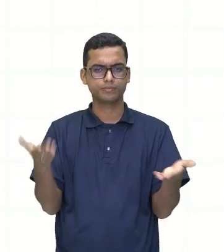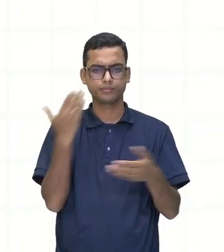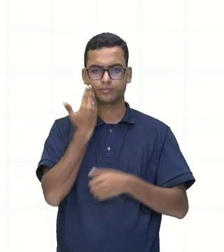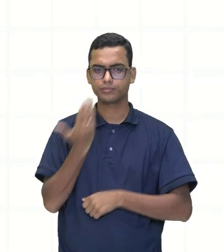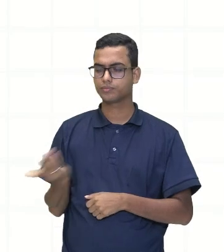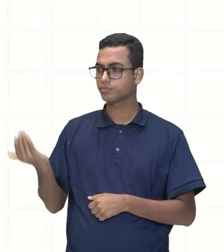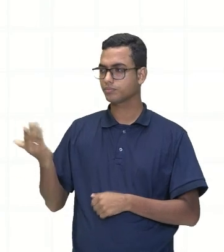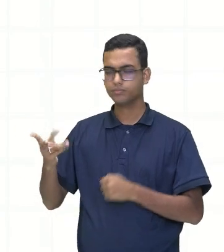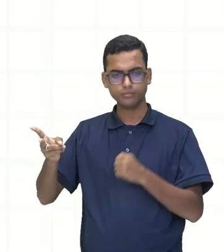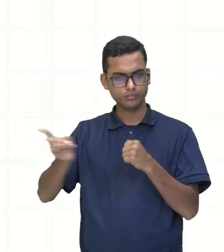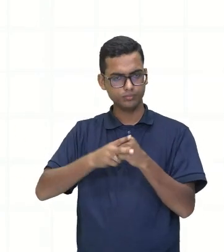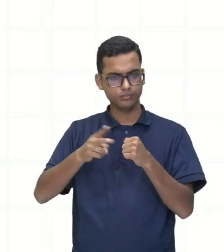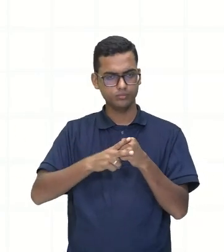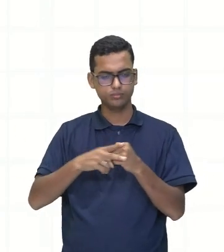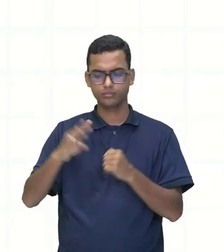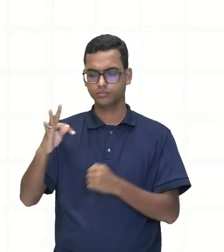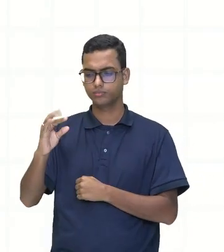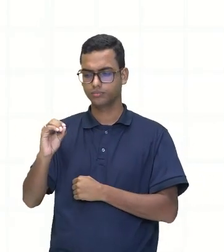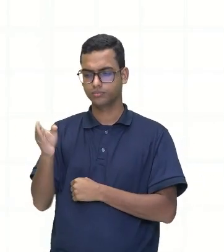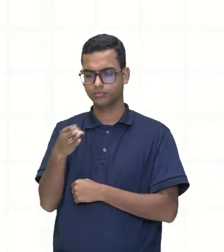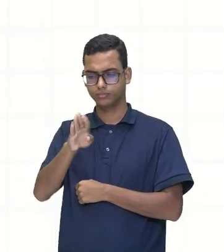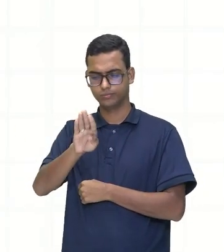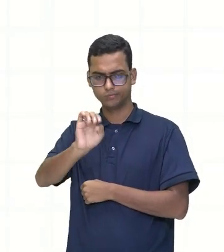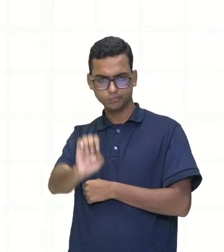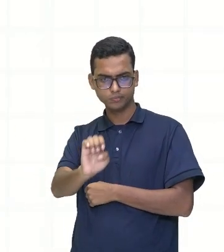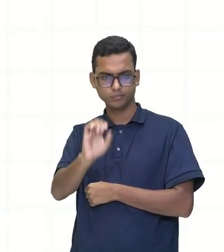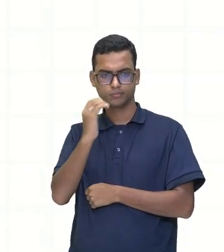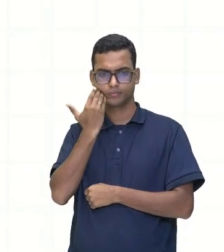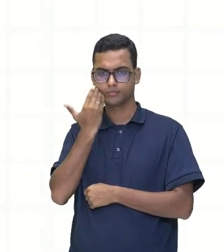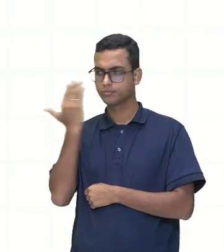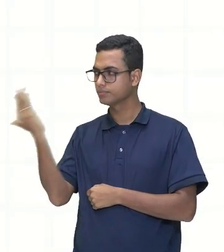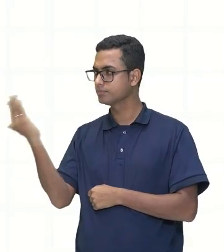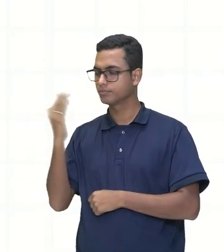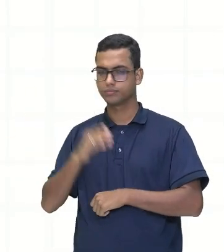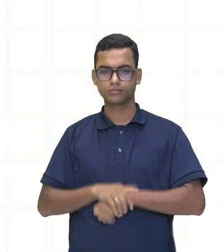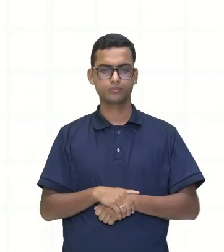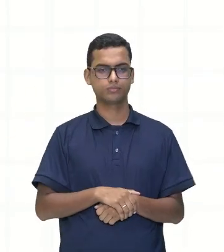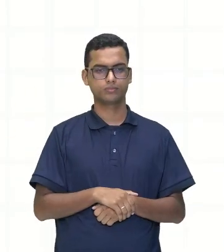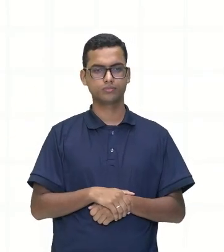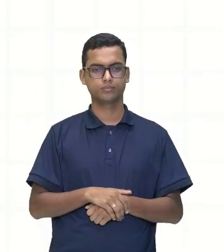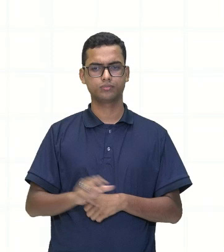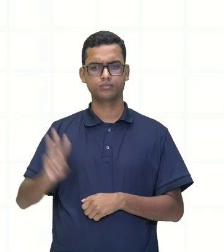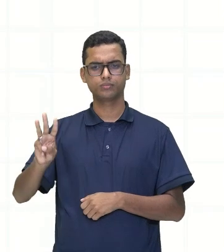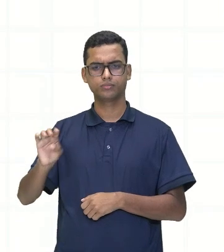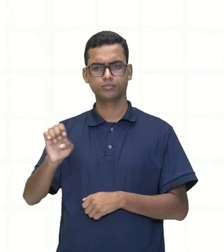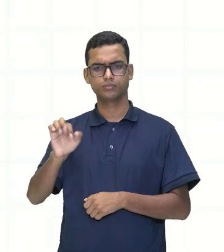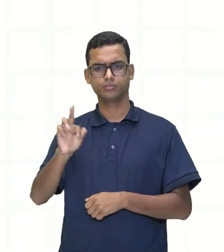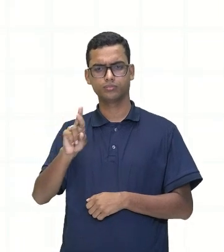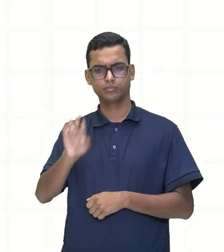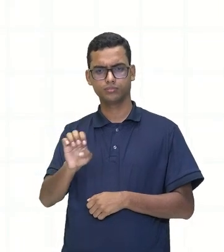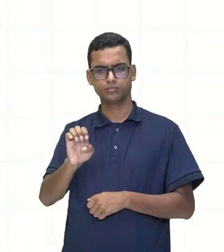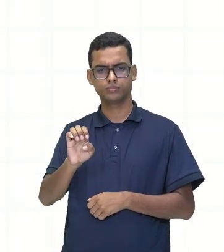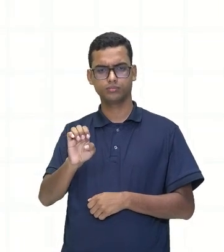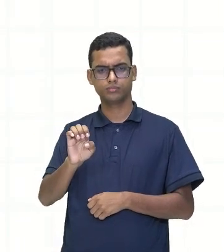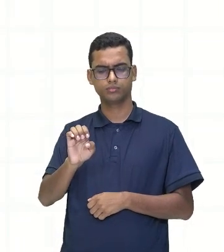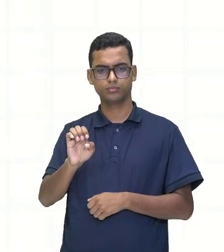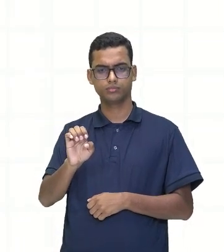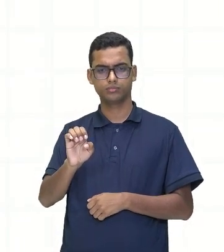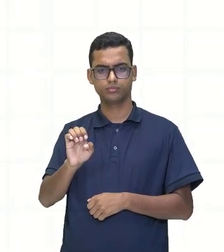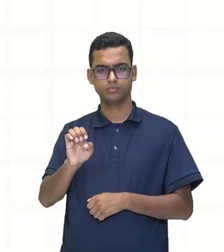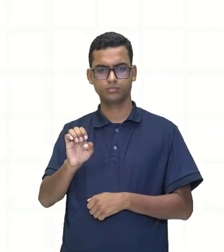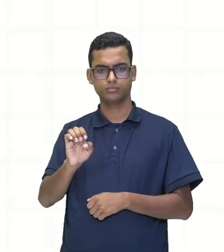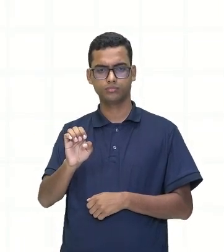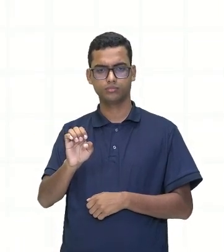verbo to be. Então, ele inicia a pergunta. Were. Depois do were vem quem? O